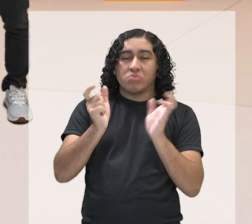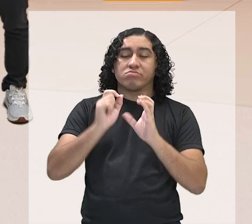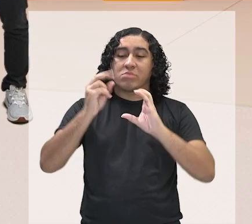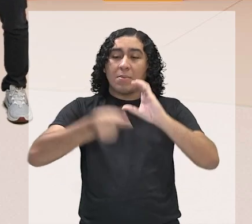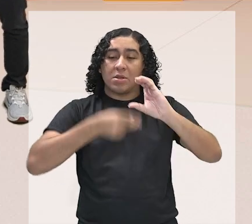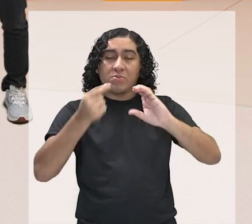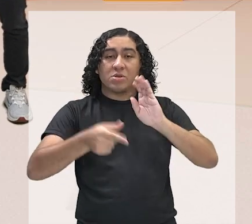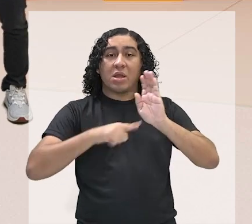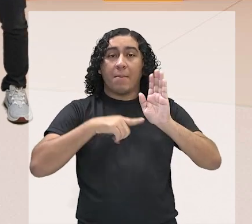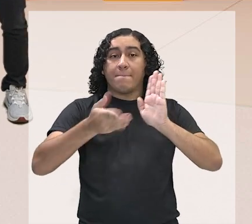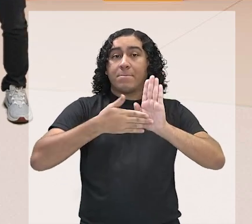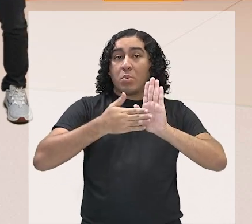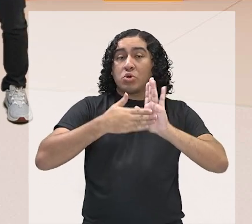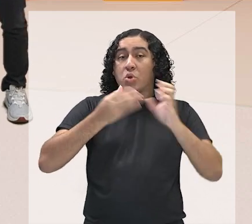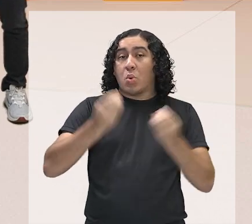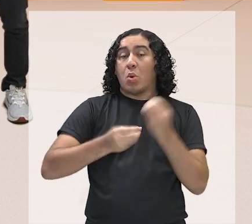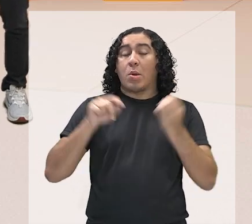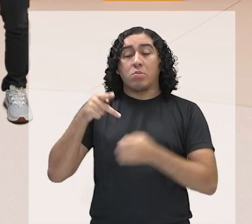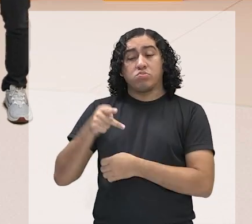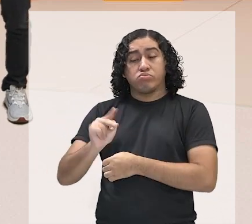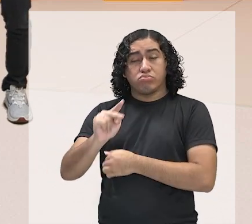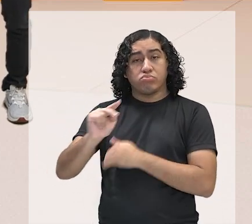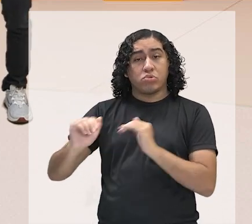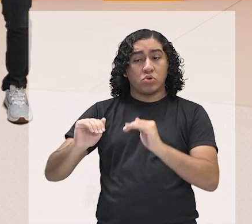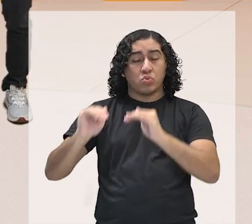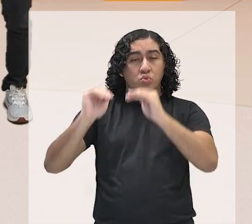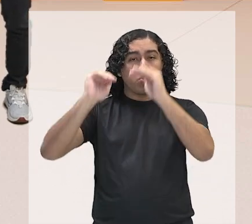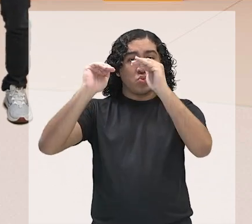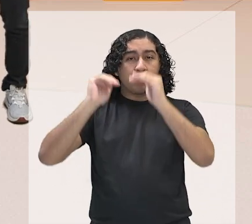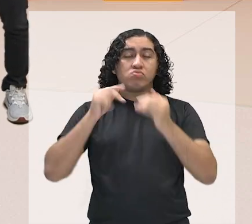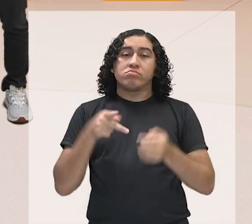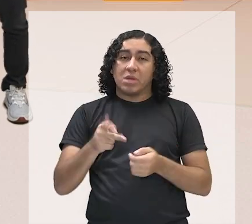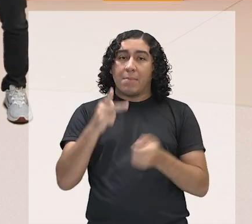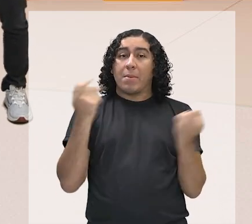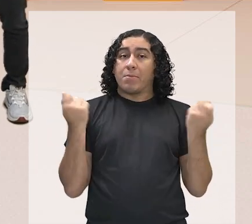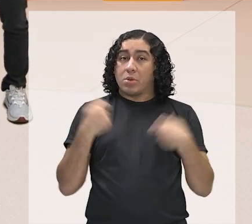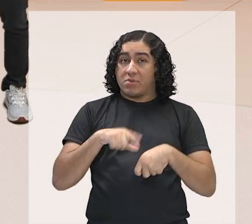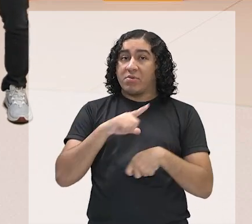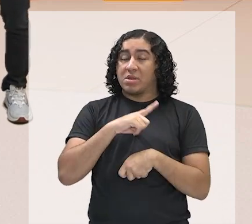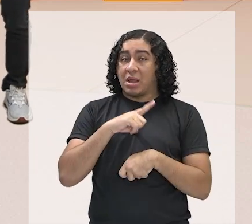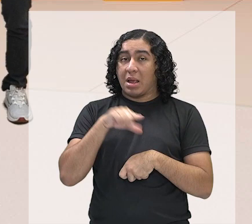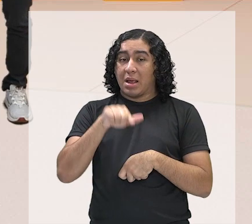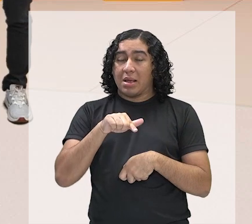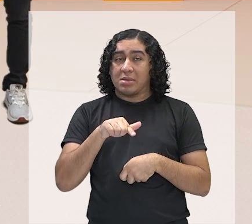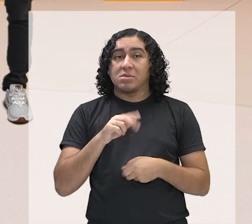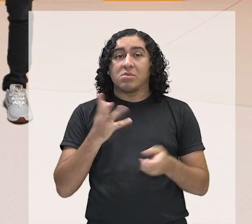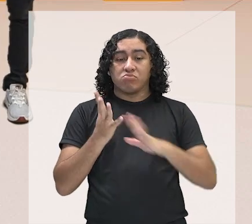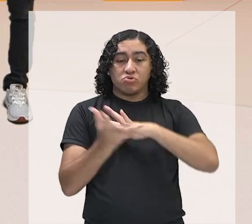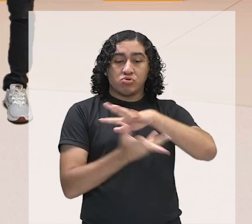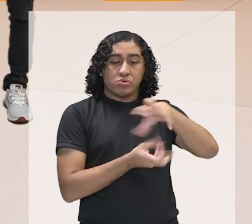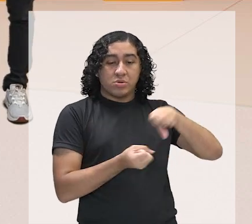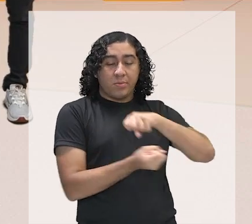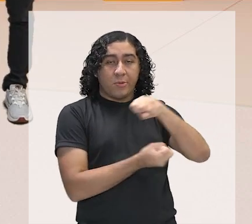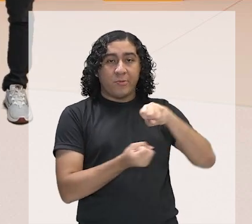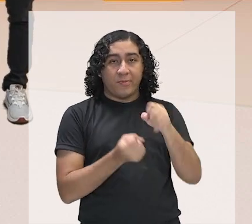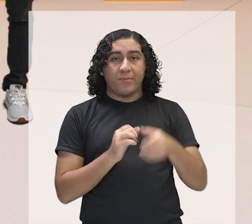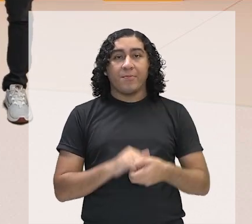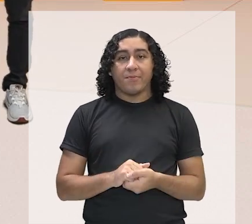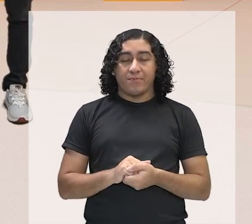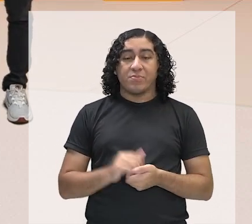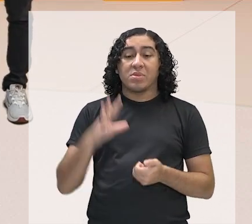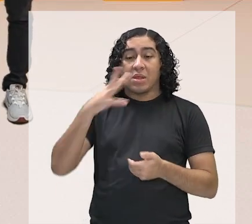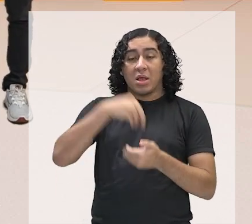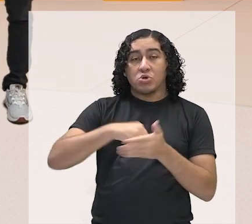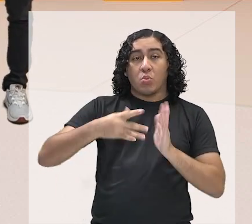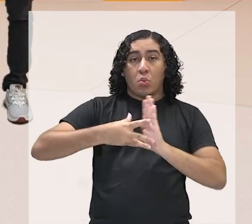crescimento linear, contínuo, né? Então, é possível a gente ter esse desenvolvimento sustentável dentro de um modelo de